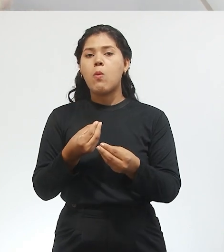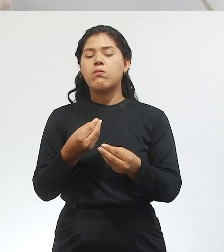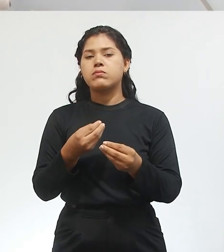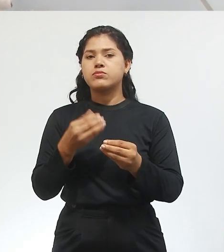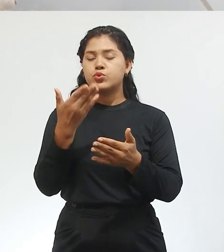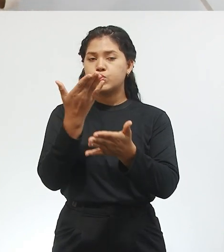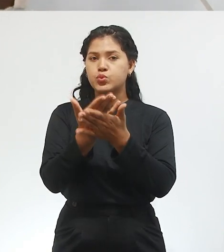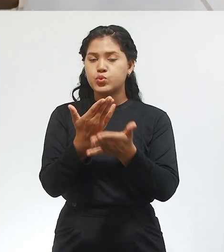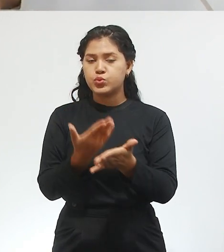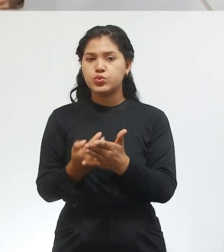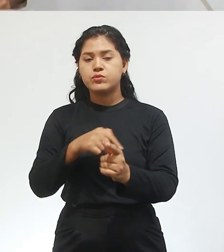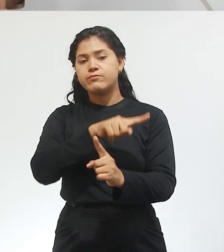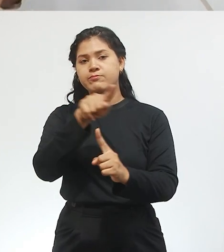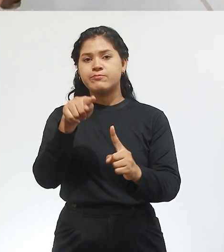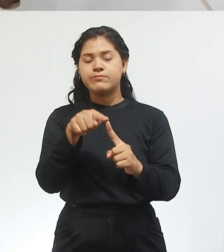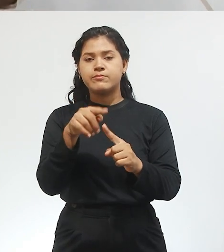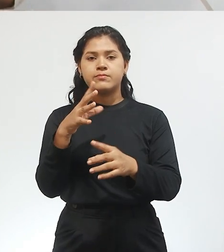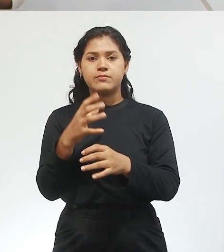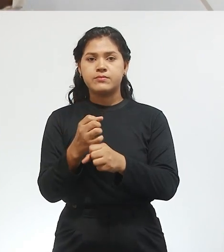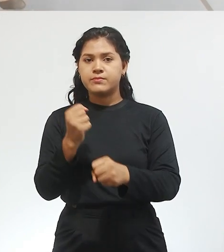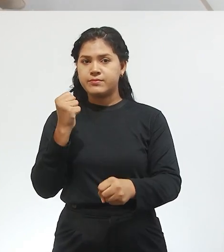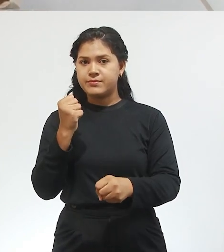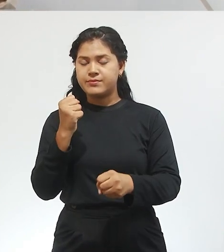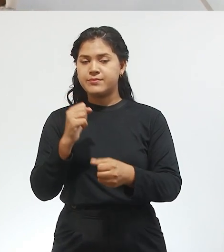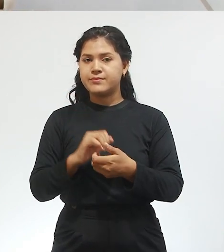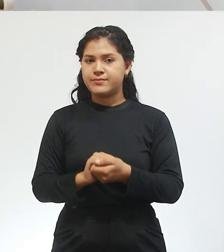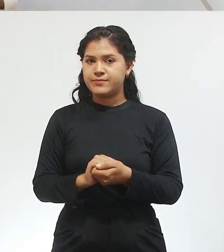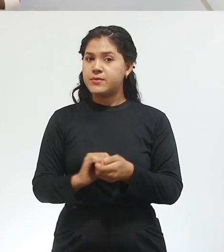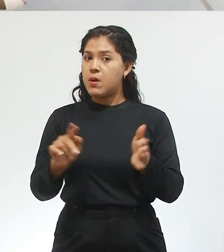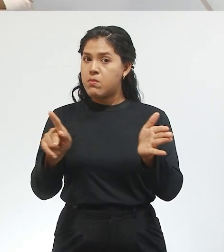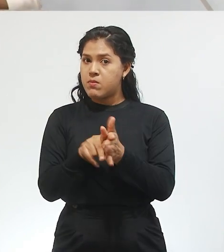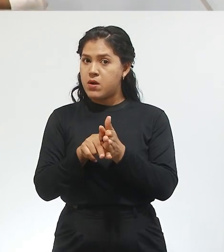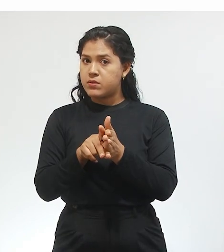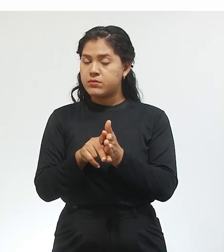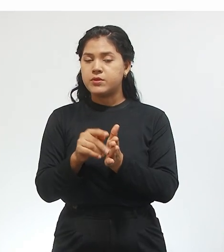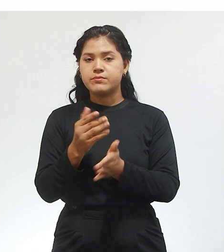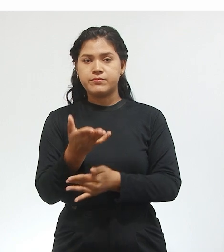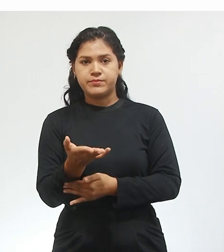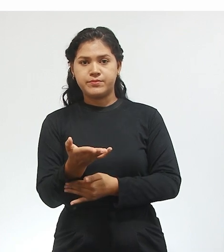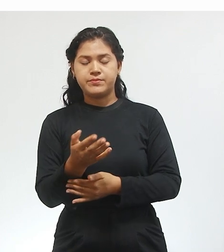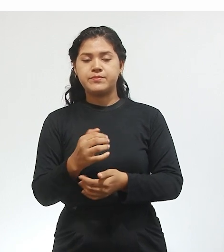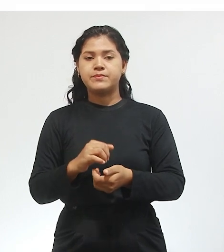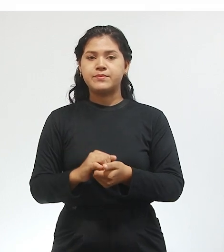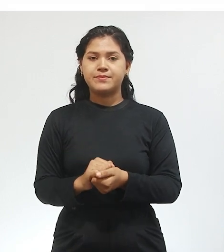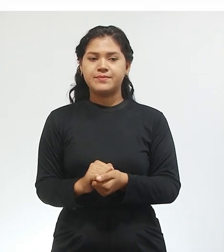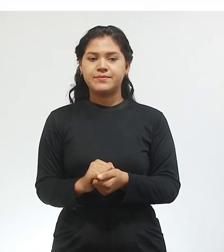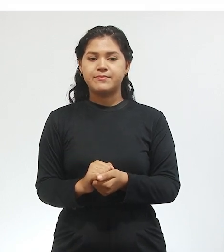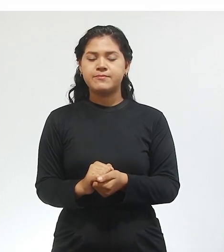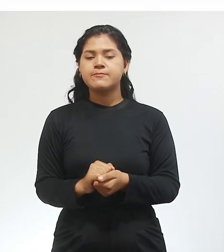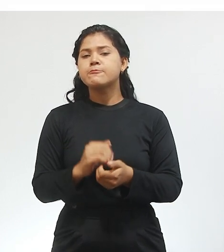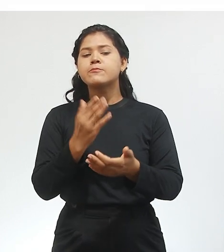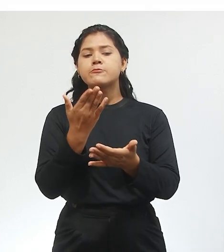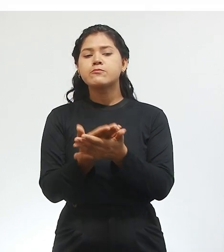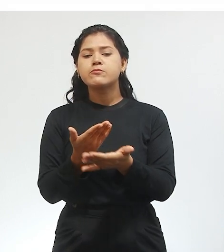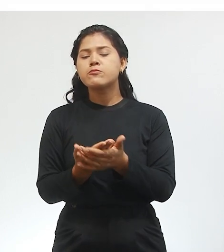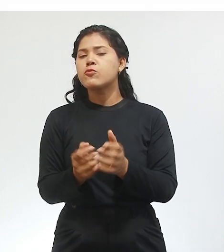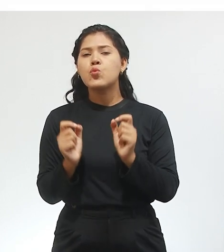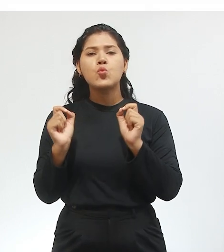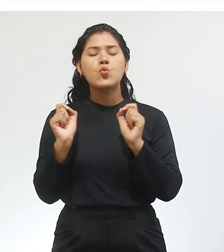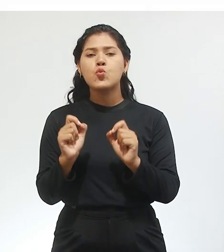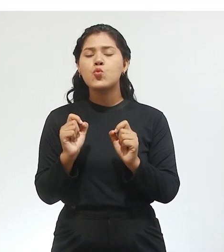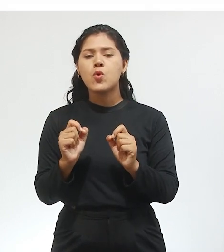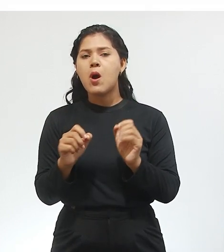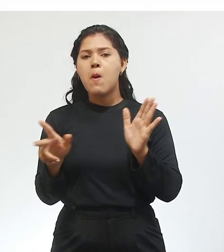objeto da contabilidade. Já sabem? Patrimônio. Esse objeto, gente,